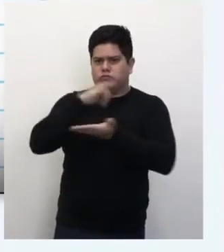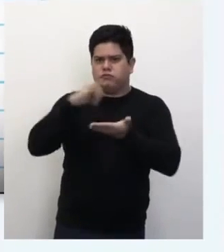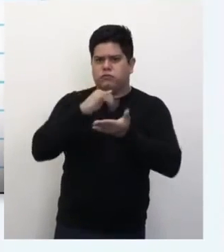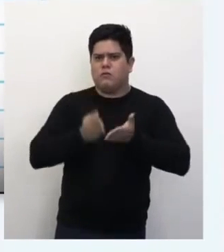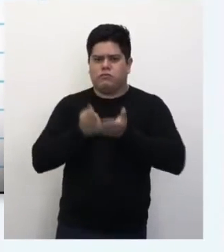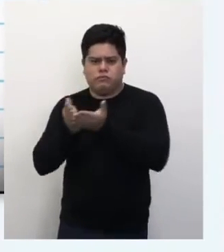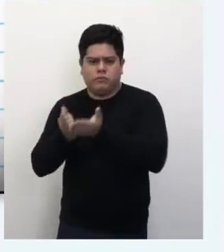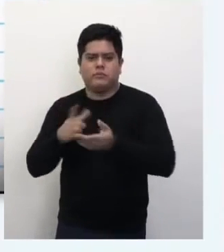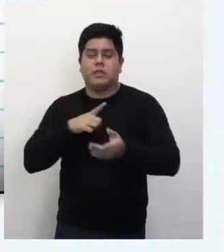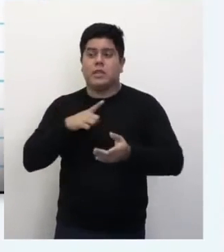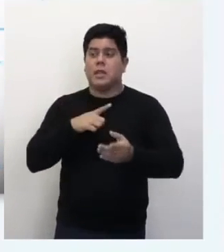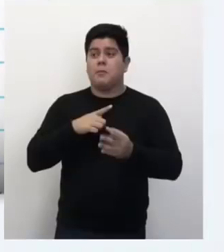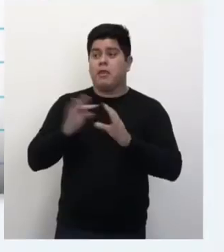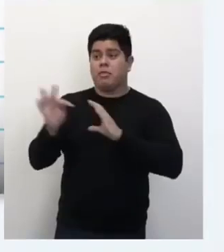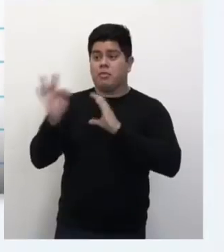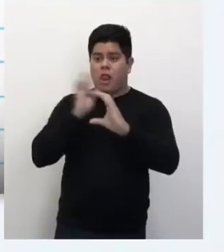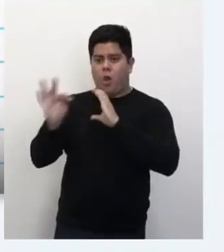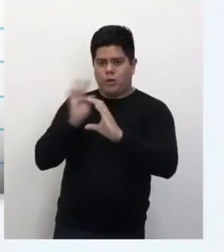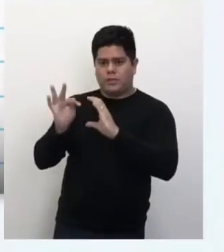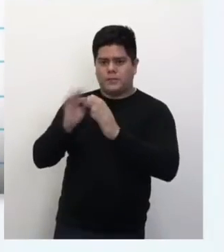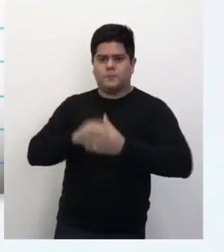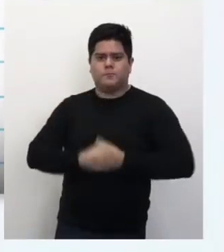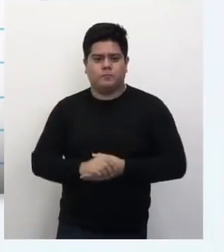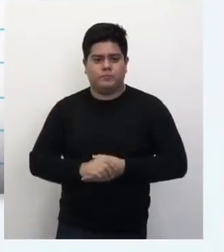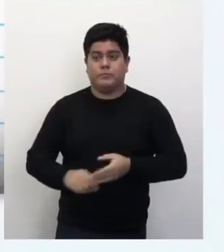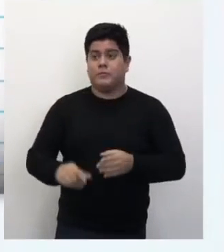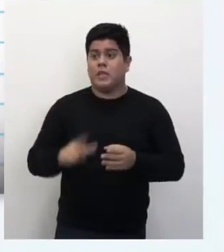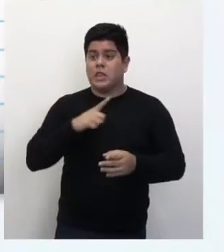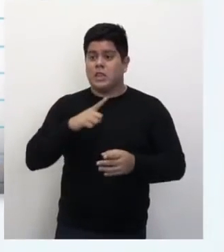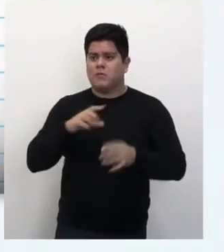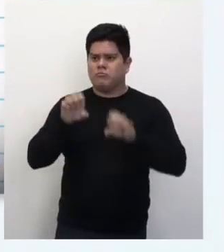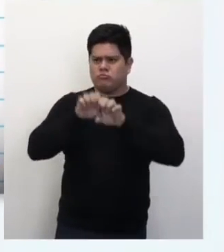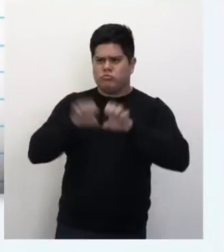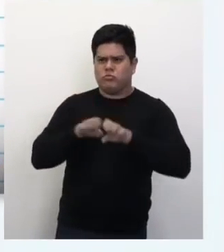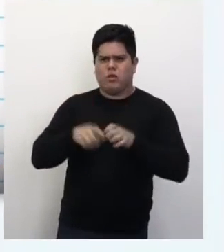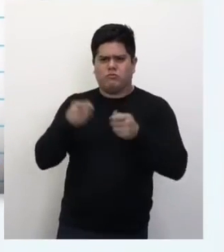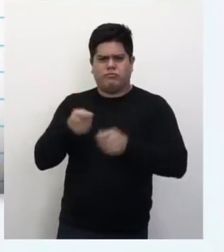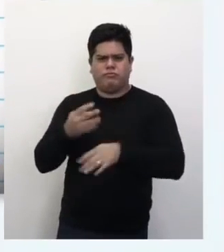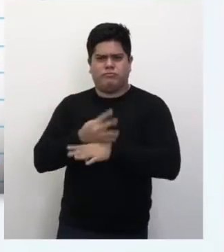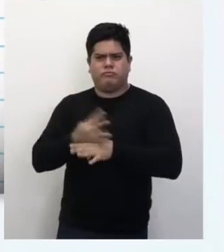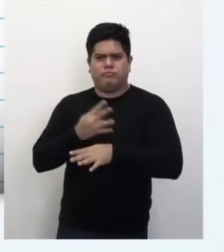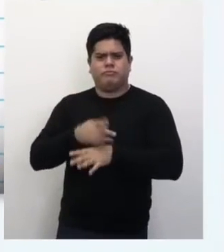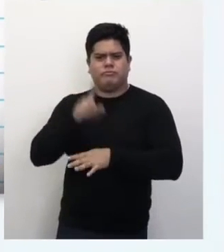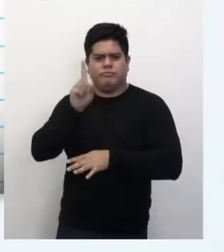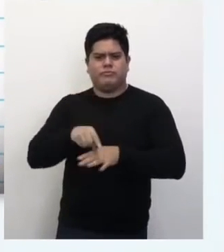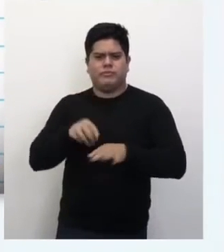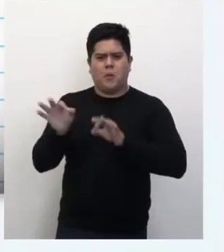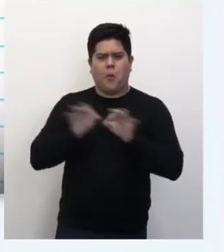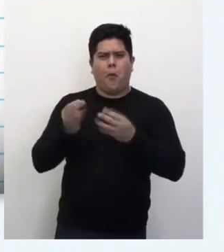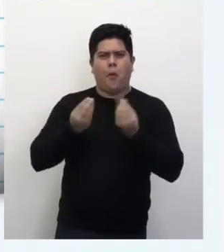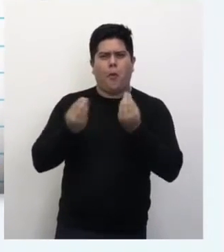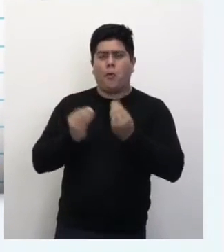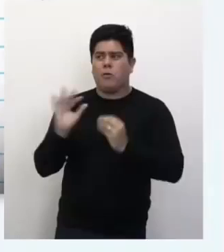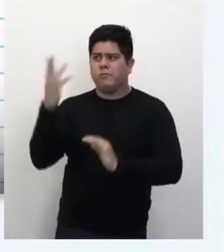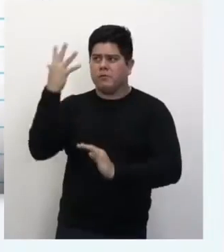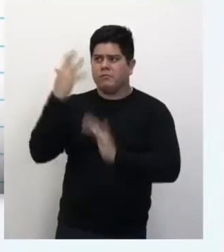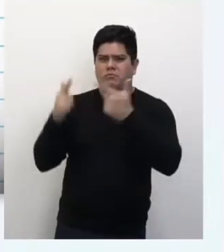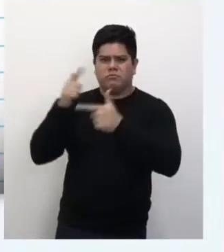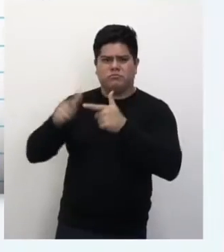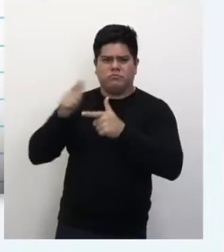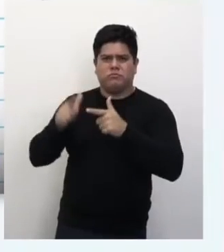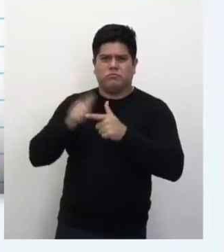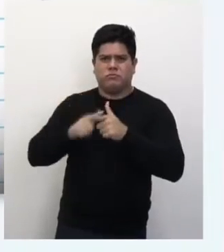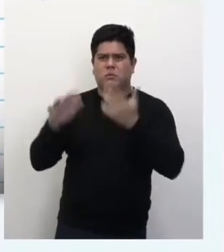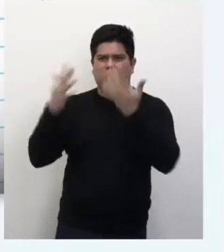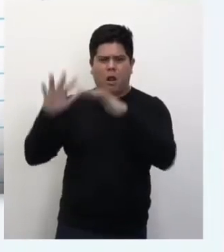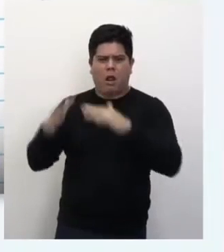de telecomunicações. Uma infraestrutura resiliente é aquela preparada para lidar com os efeitos de situações adversas e desastres